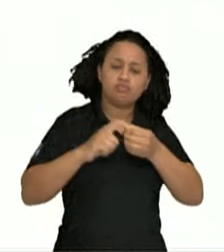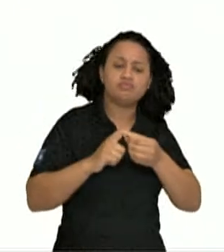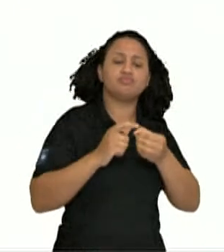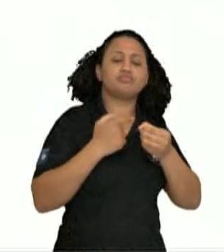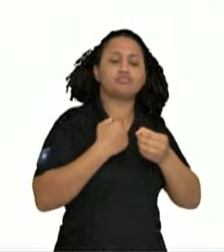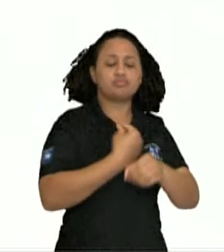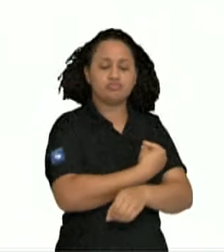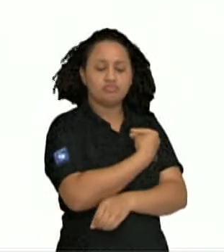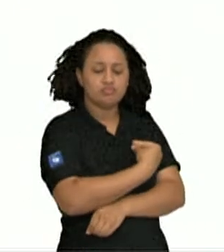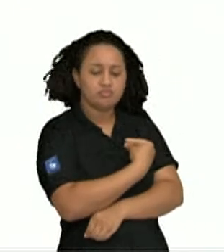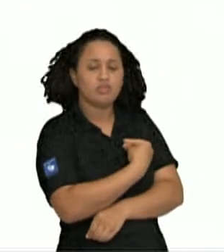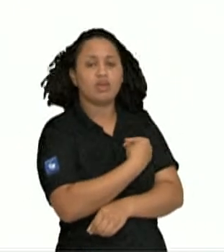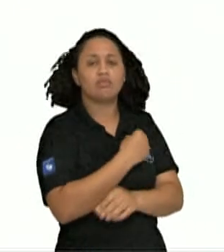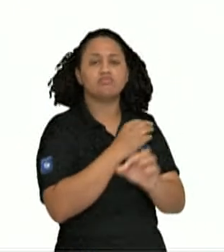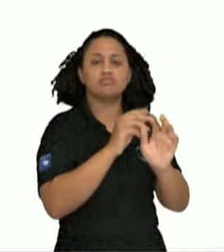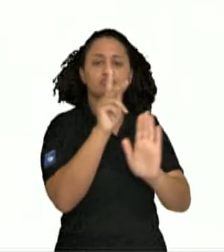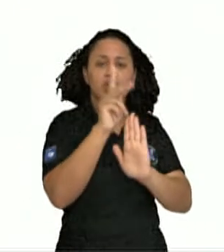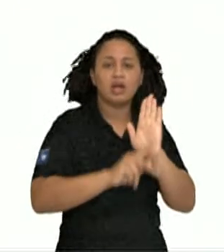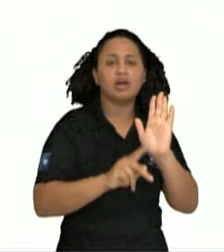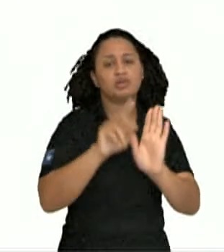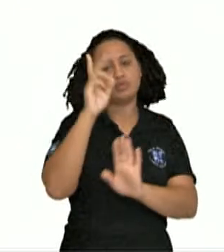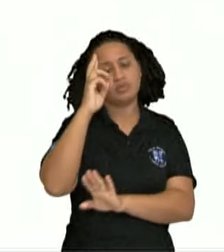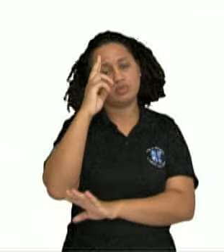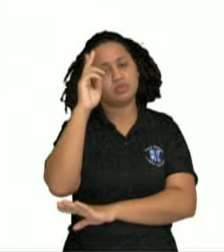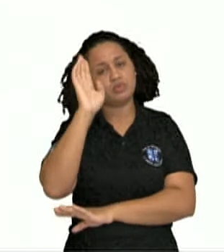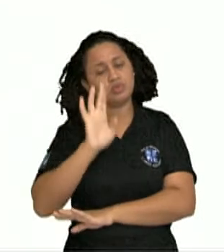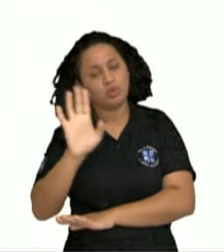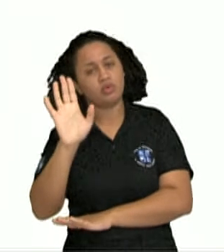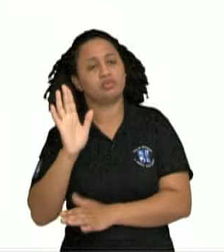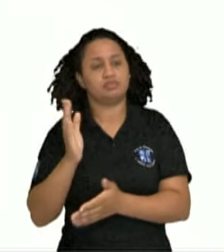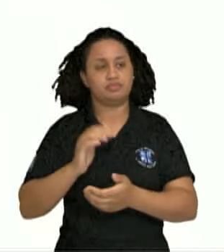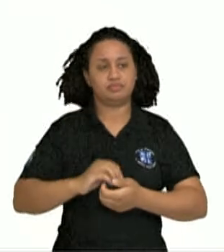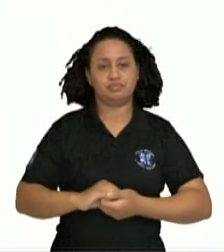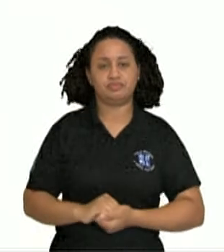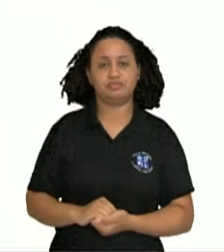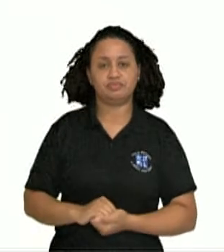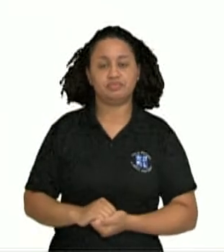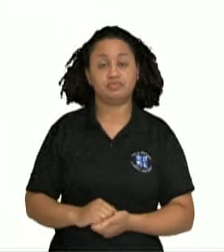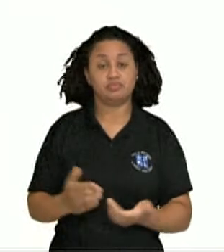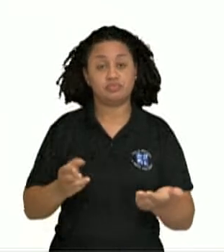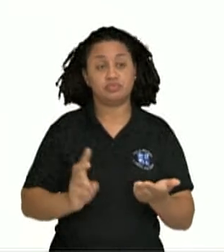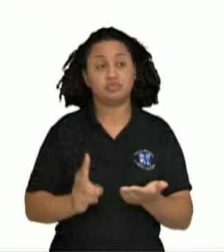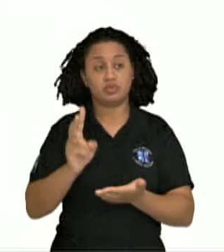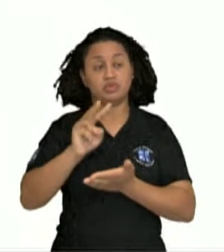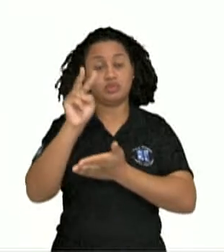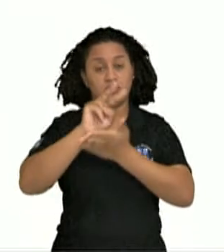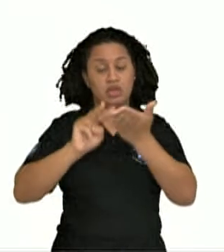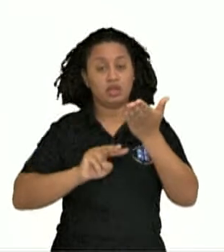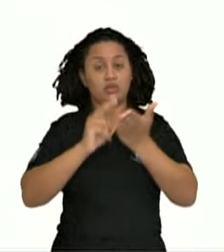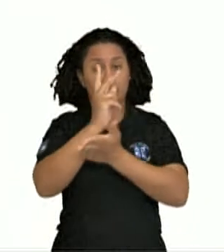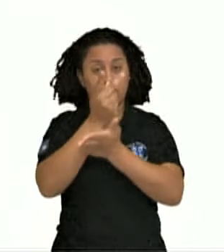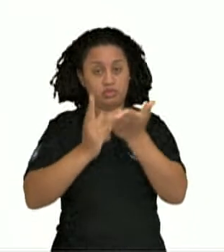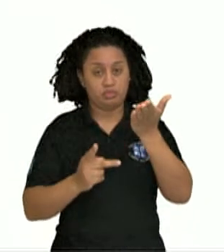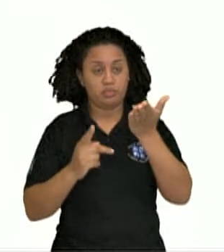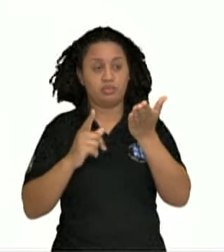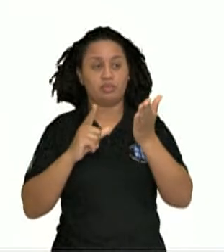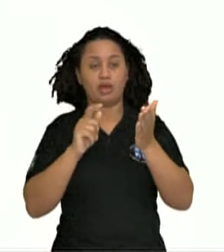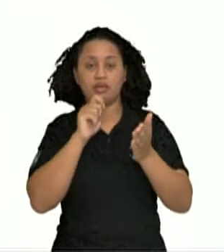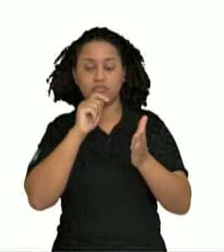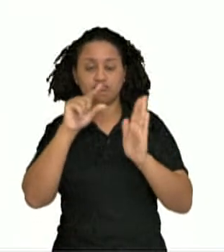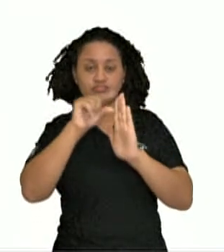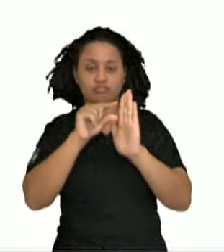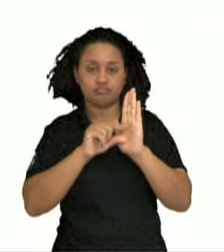sua vida, seus planos, seus projetos. Bien? Vamos continuar, temos mais alguns versos para